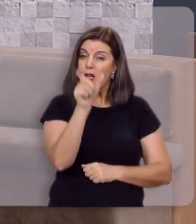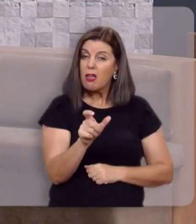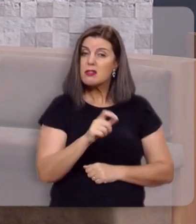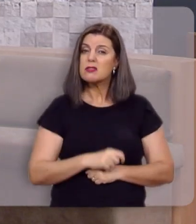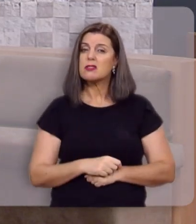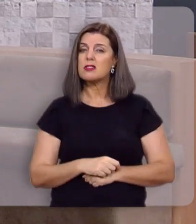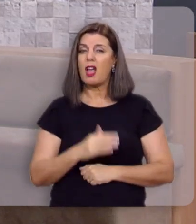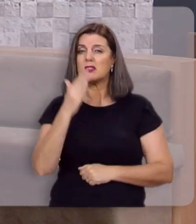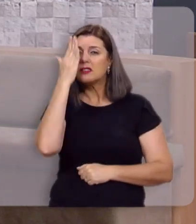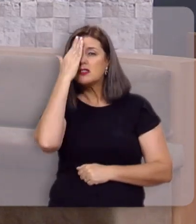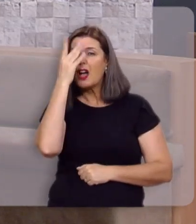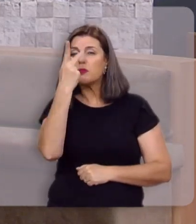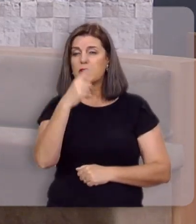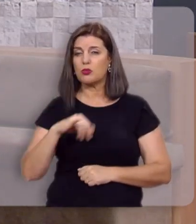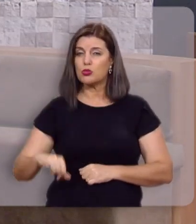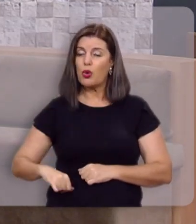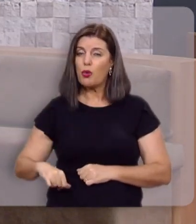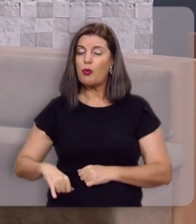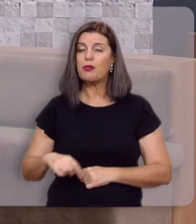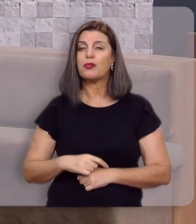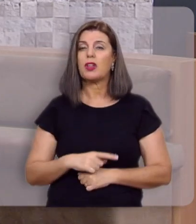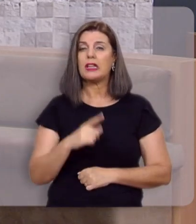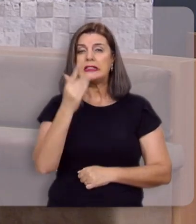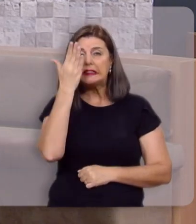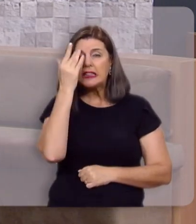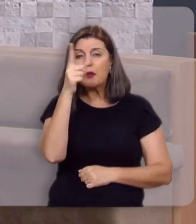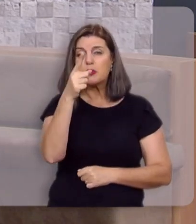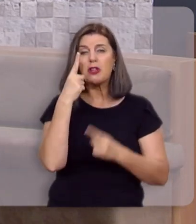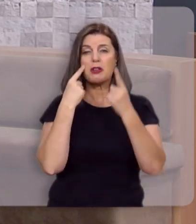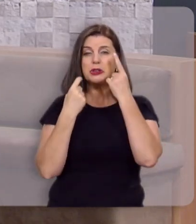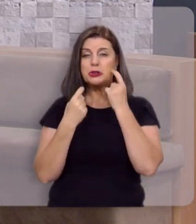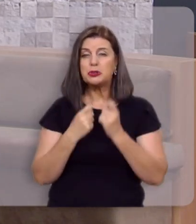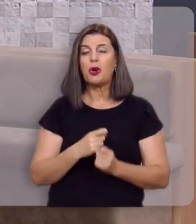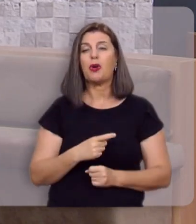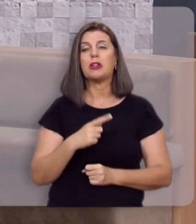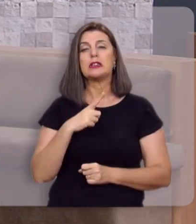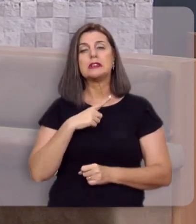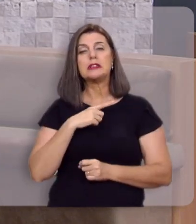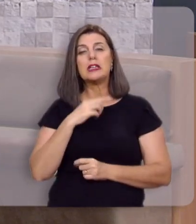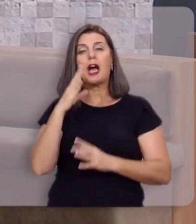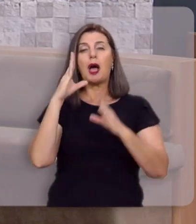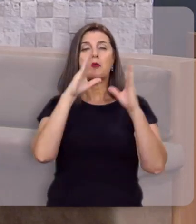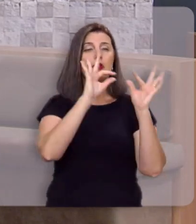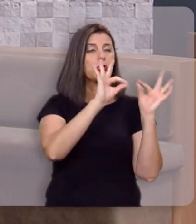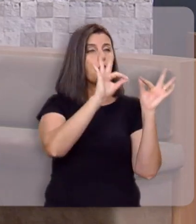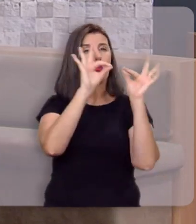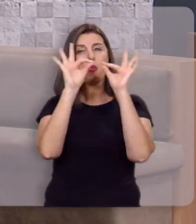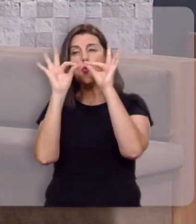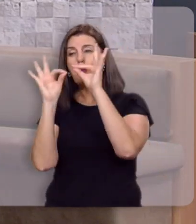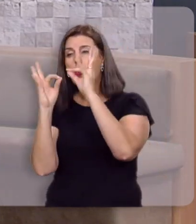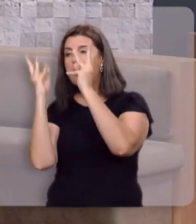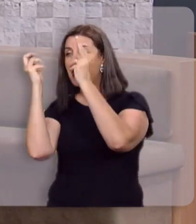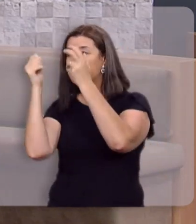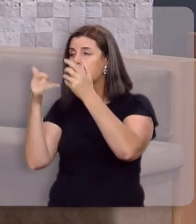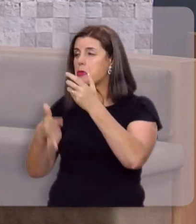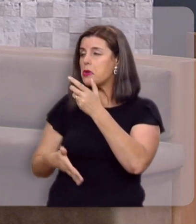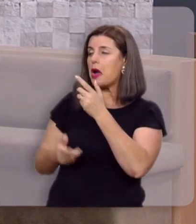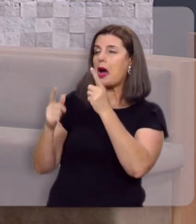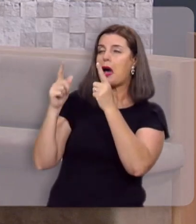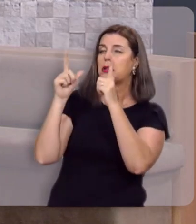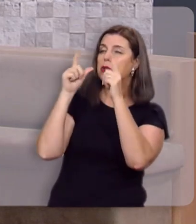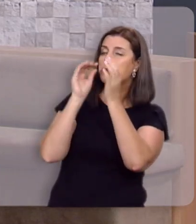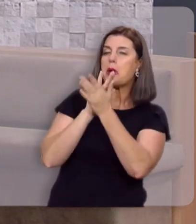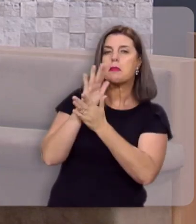você. Deus sabe da sua dor. Deus sabe das suas lágrimas. Deus sabe das suas noites sem dormir. Deus sabe das suas